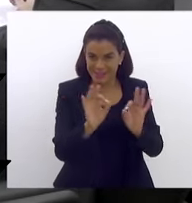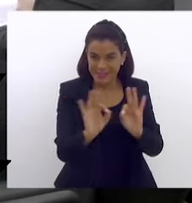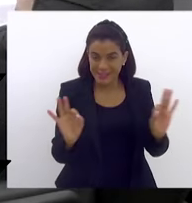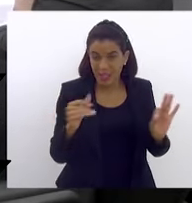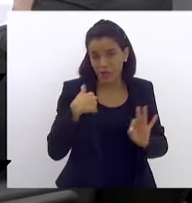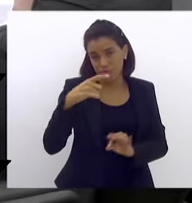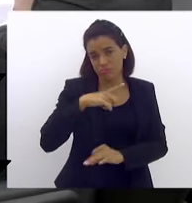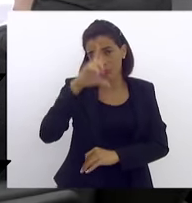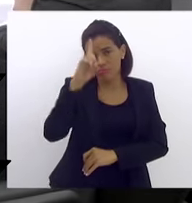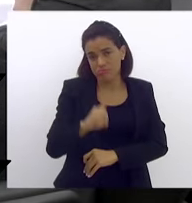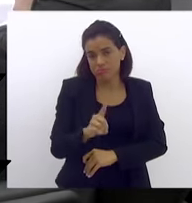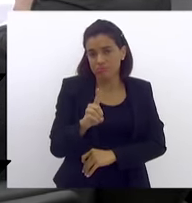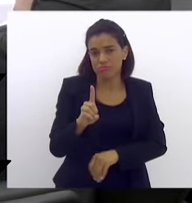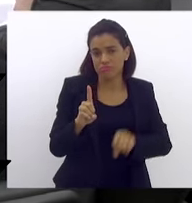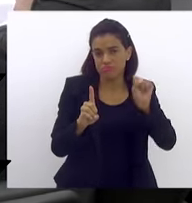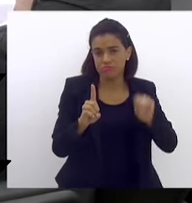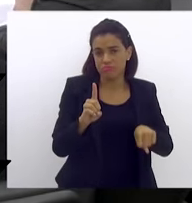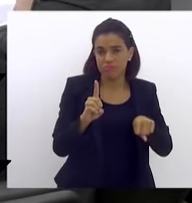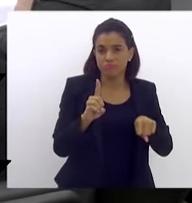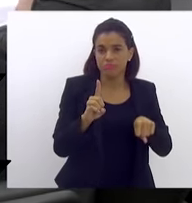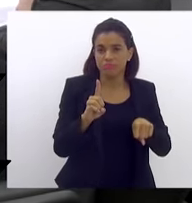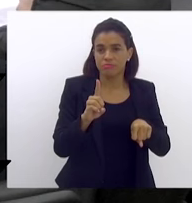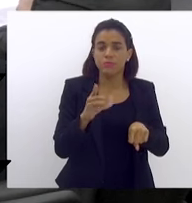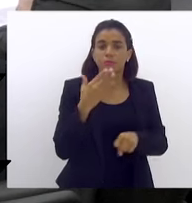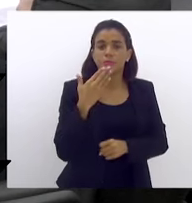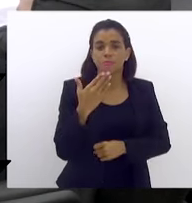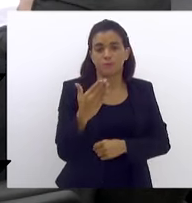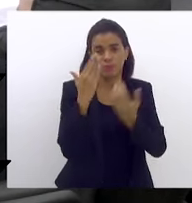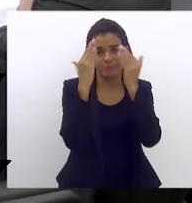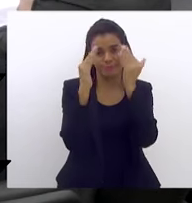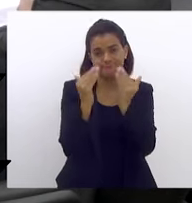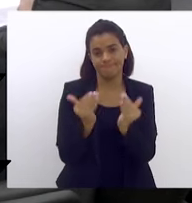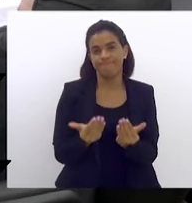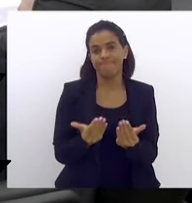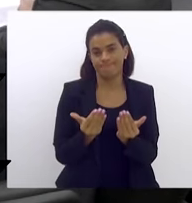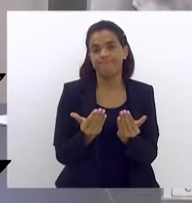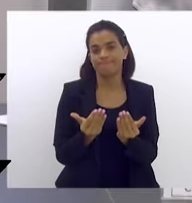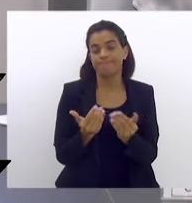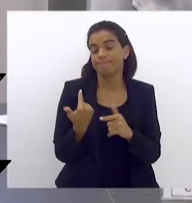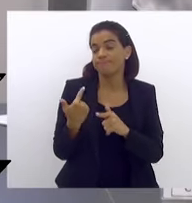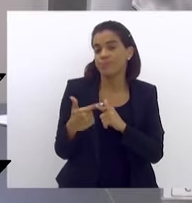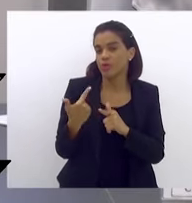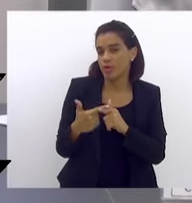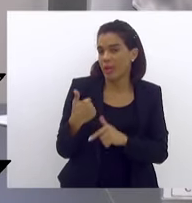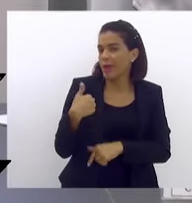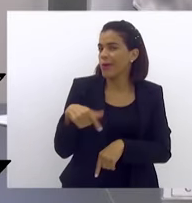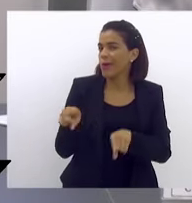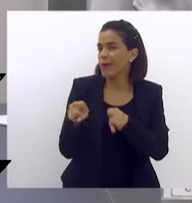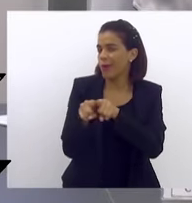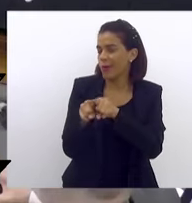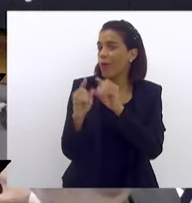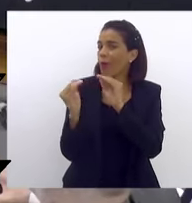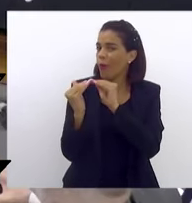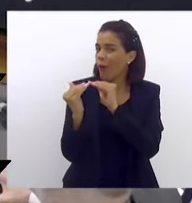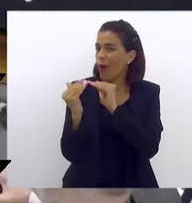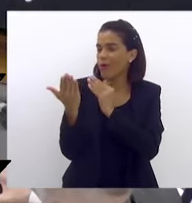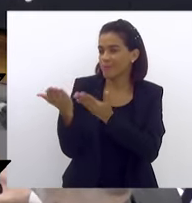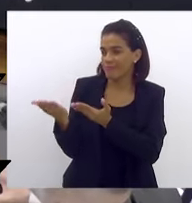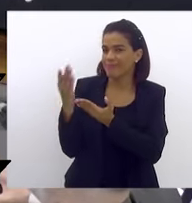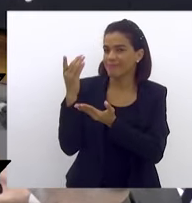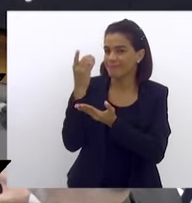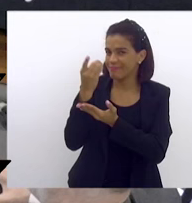o direito de pedir vista porque eu também concordo com ele